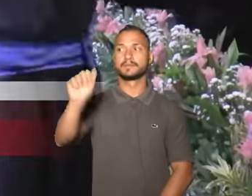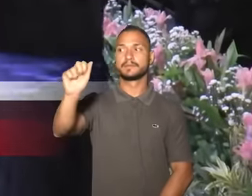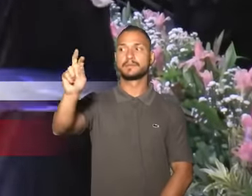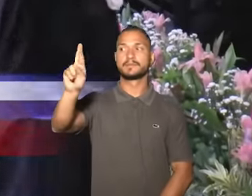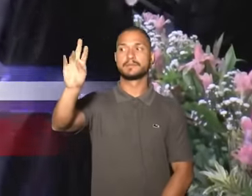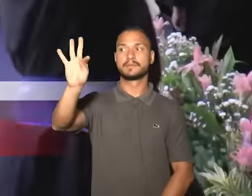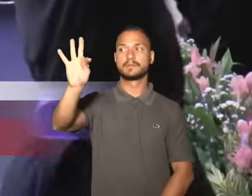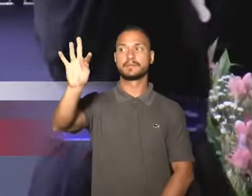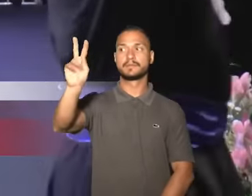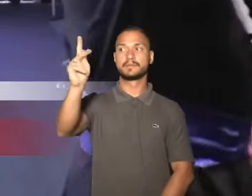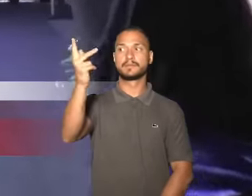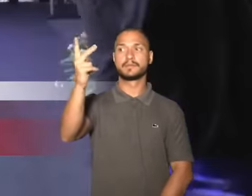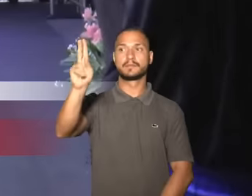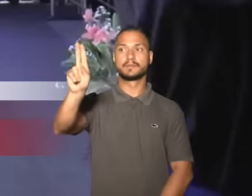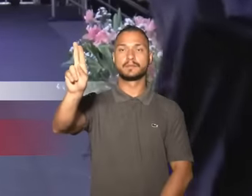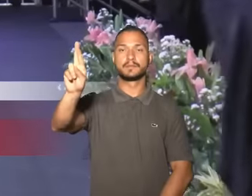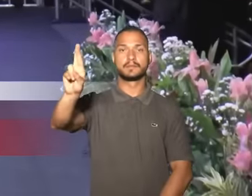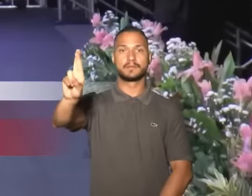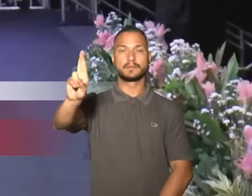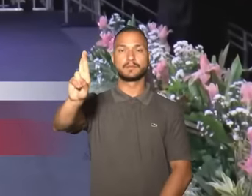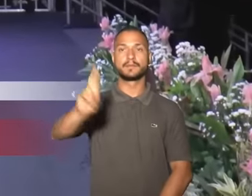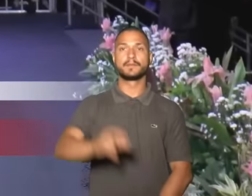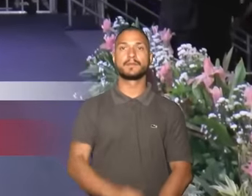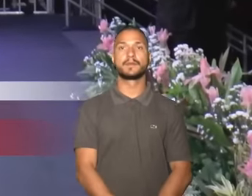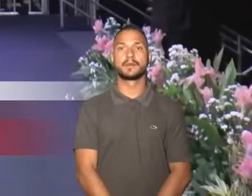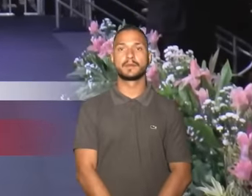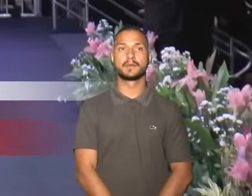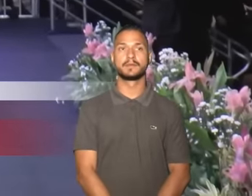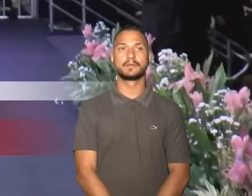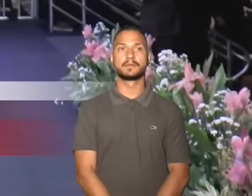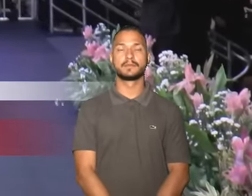Arthur Bernardes Mota Lopes.